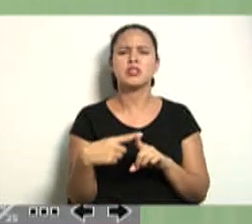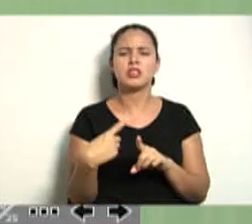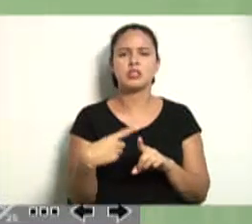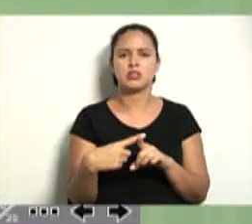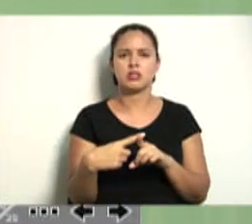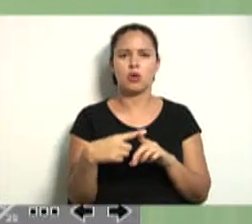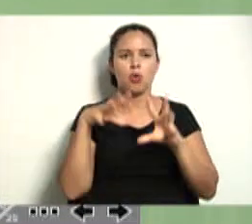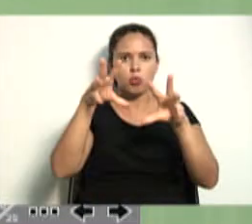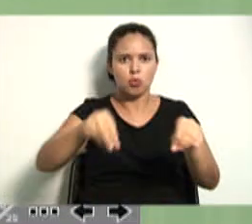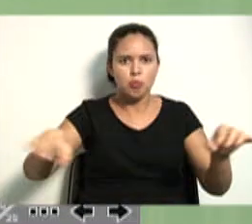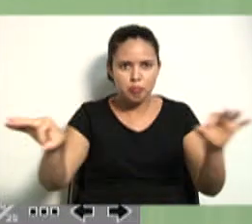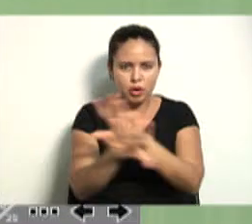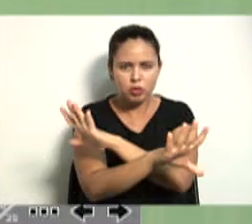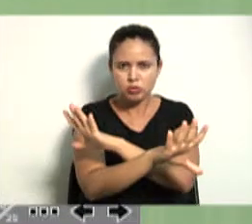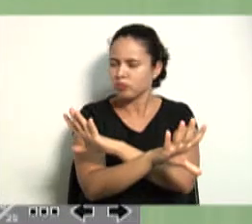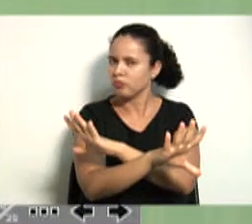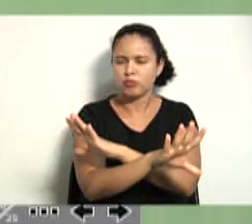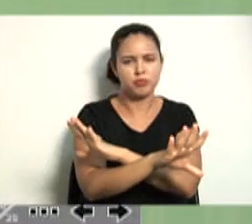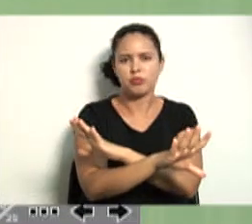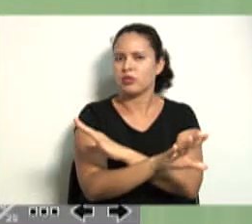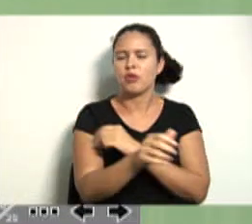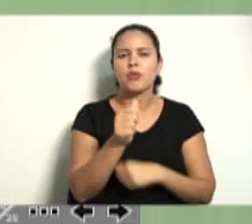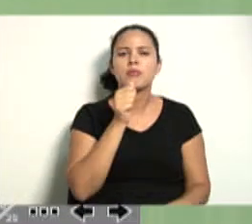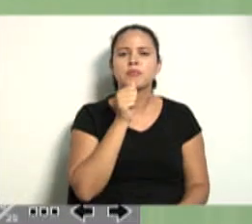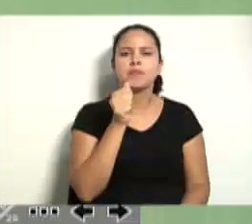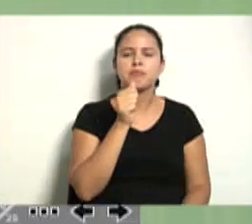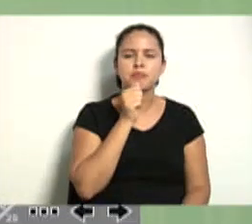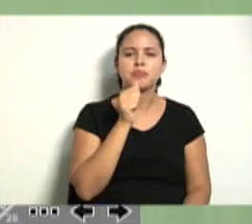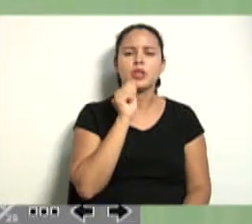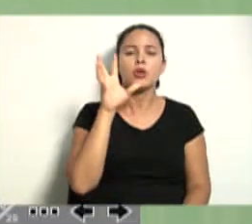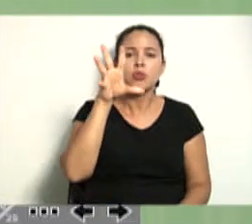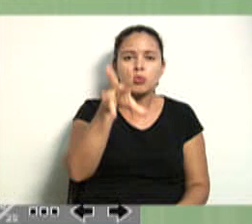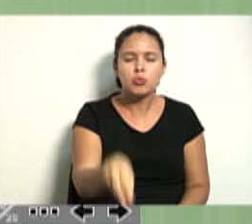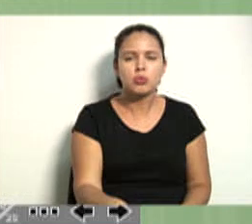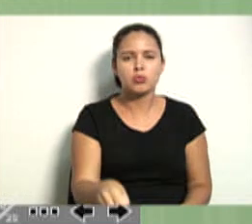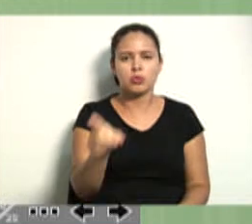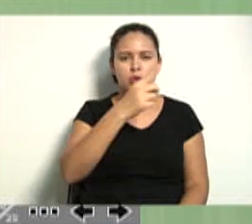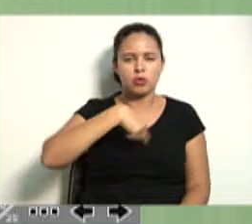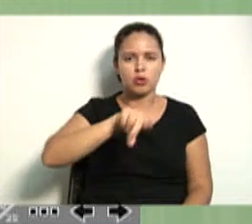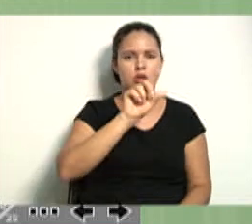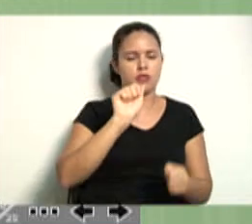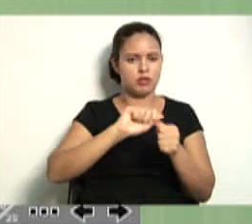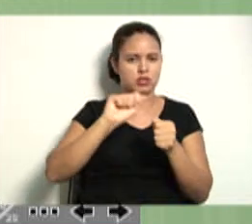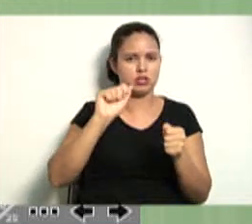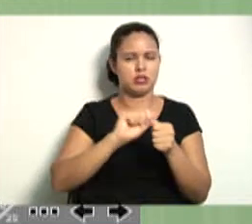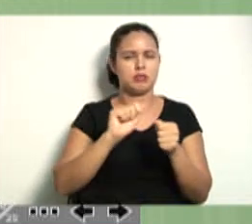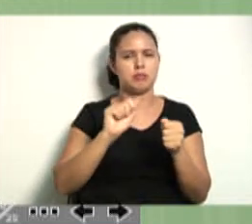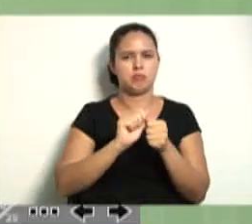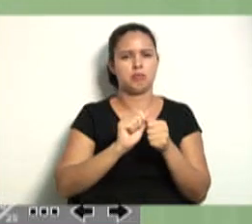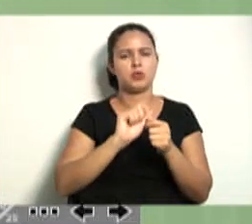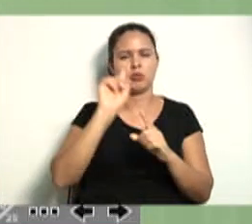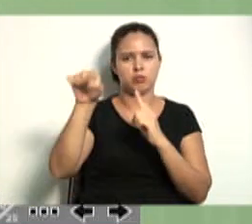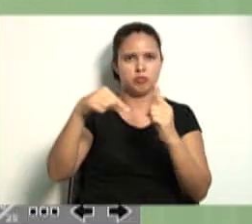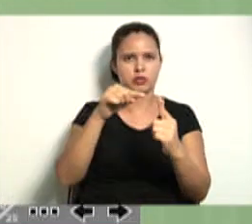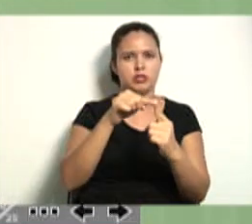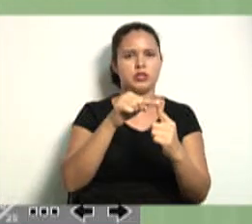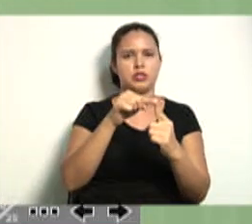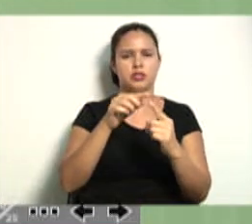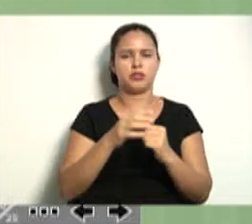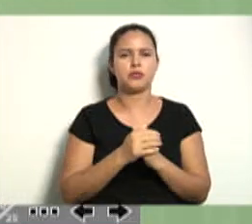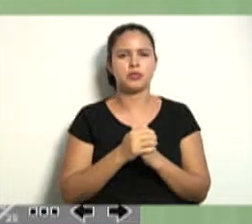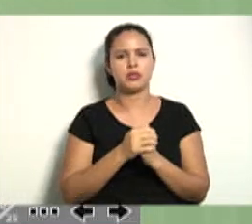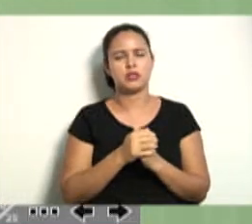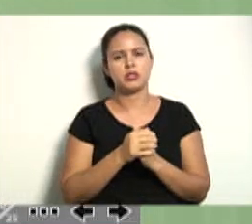nada pronto. Todas as coisas nós realizamos com intencionalidade. Todas as coisas que